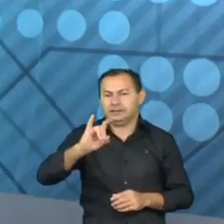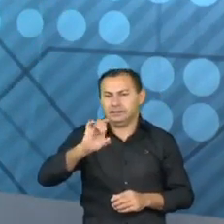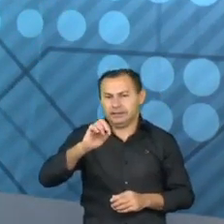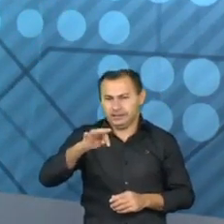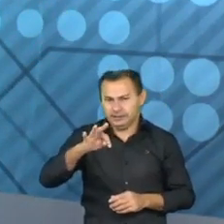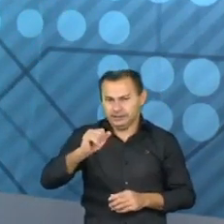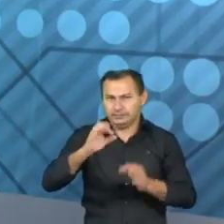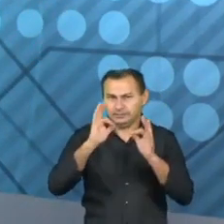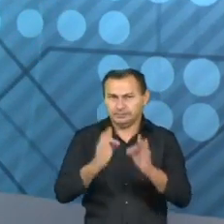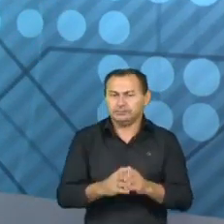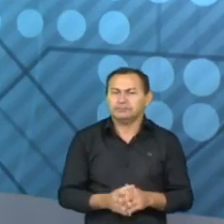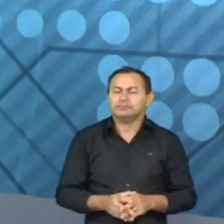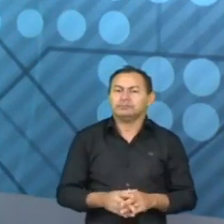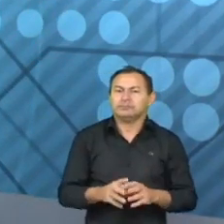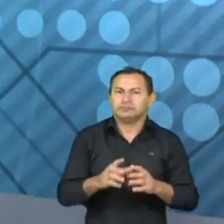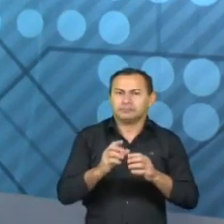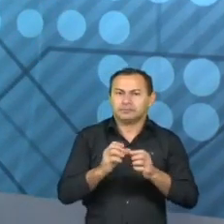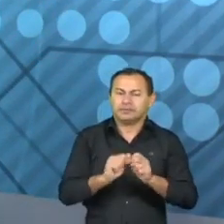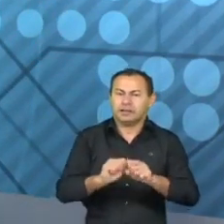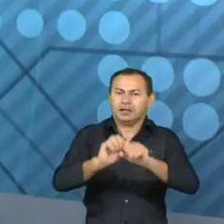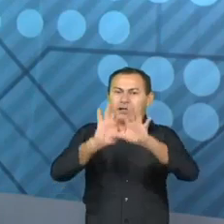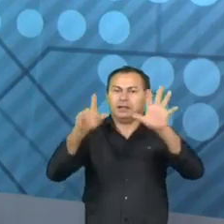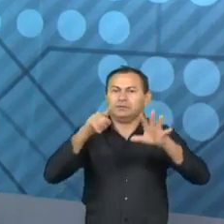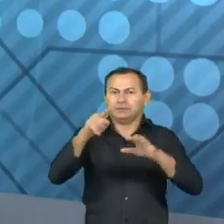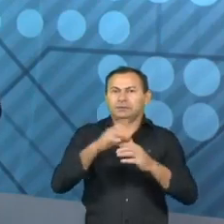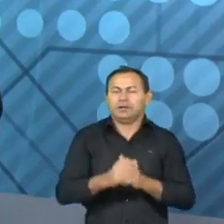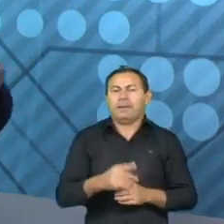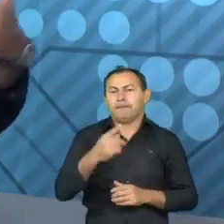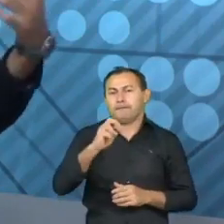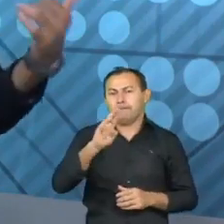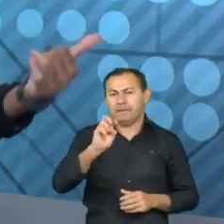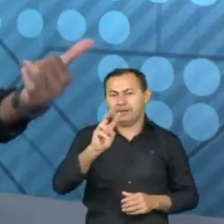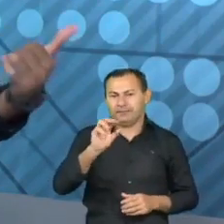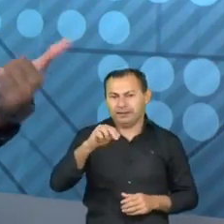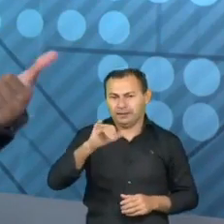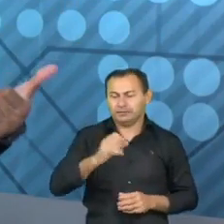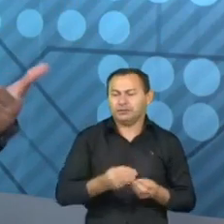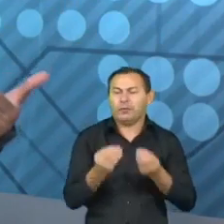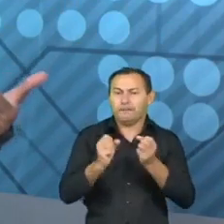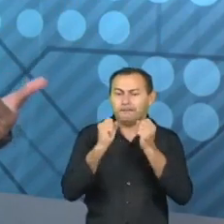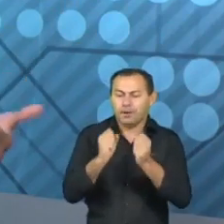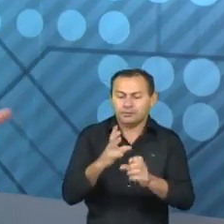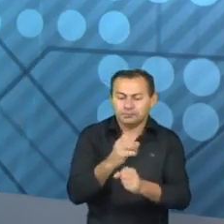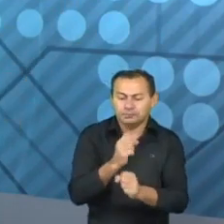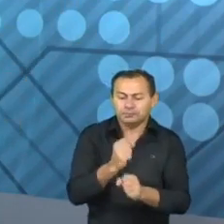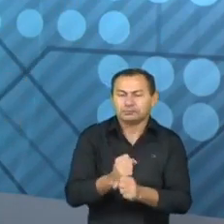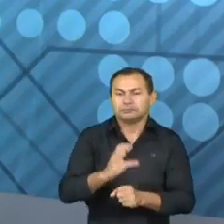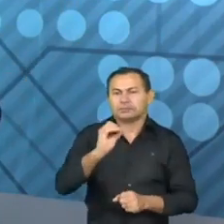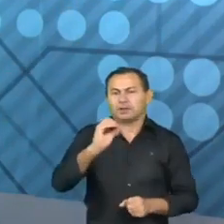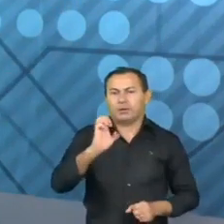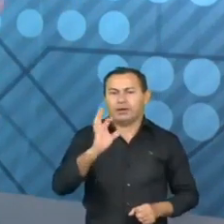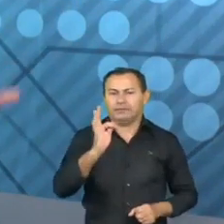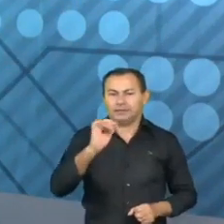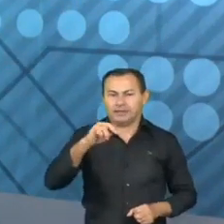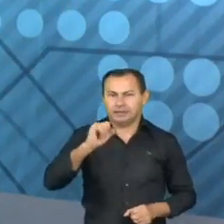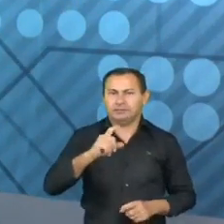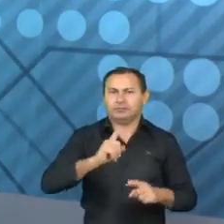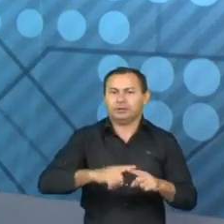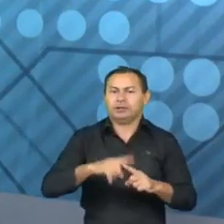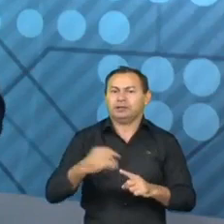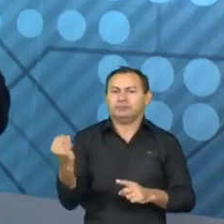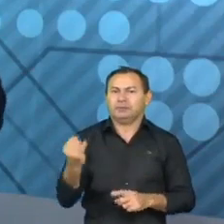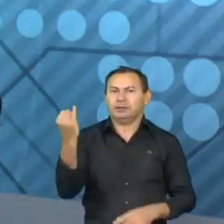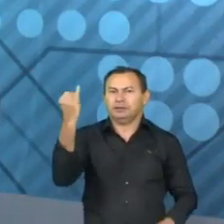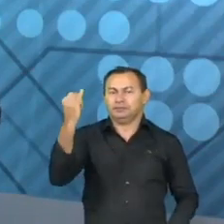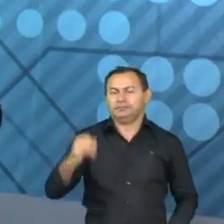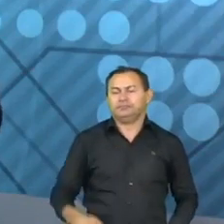tá certo? Então fica claro para você o que é a prevalência, como eu posso calcular o coeficiente de prevalência, porque ele é tão